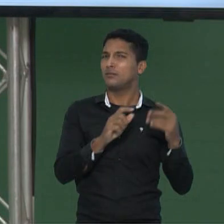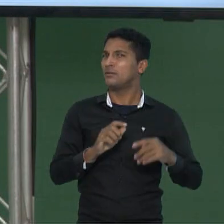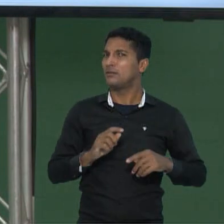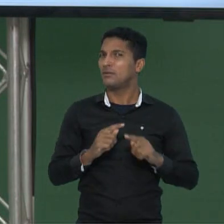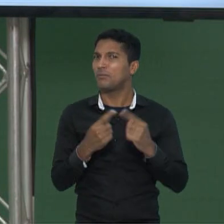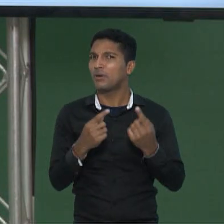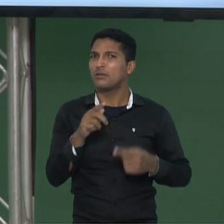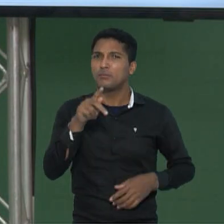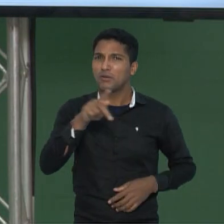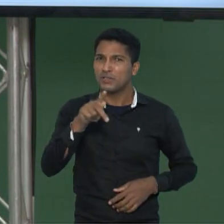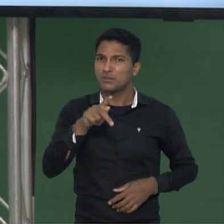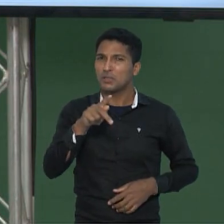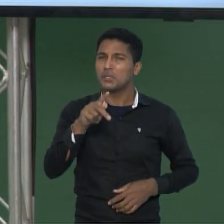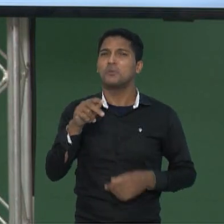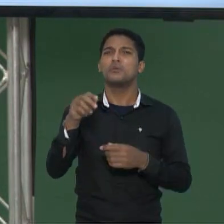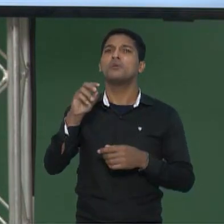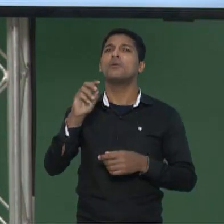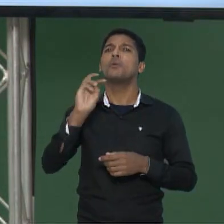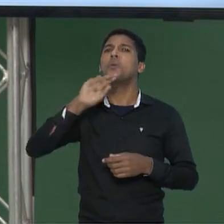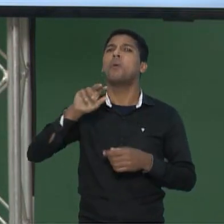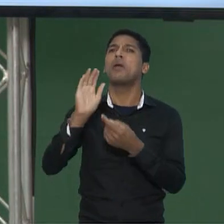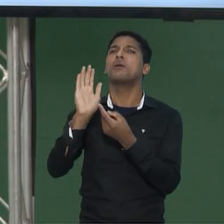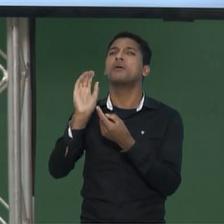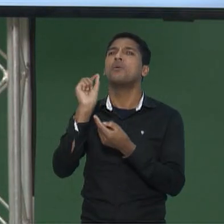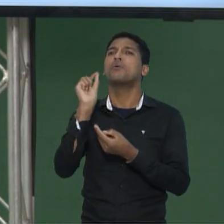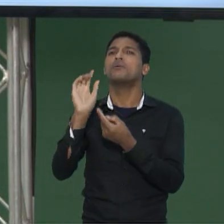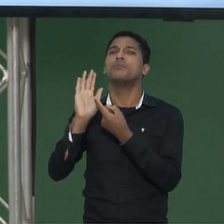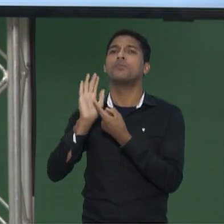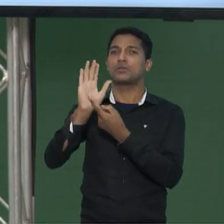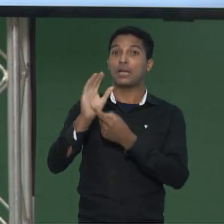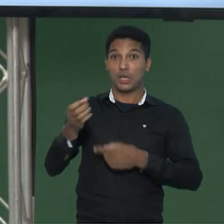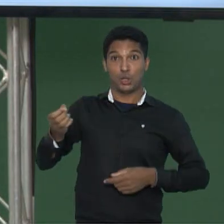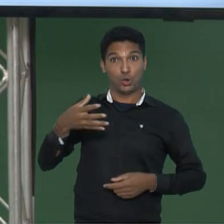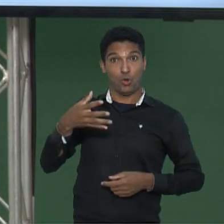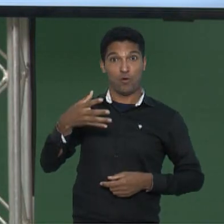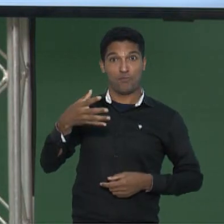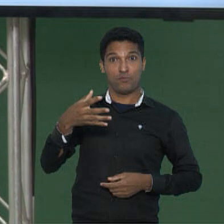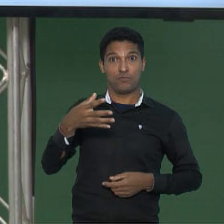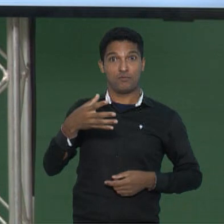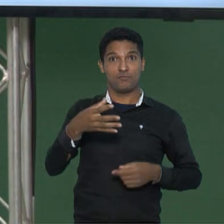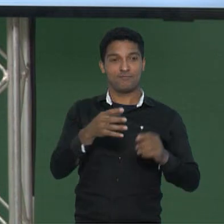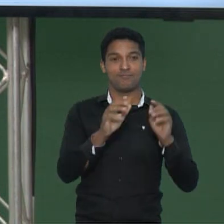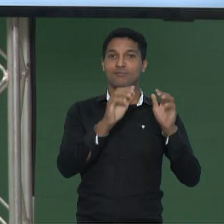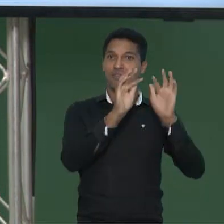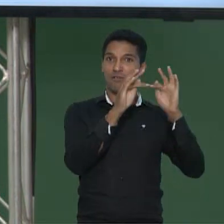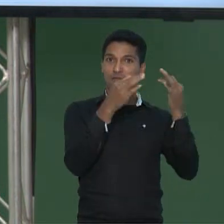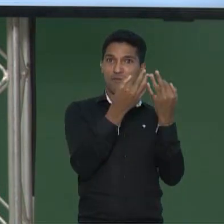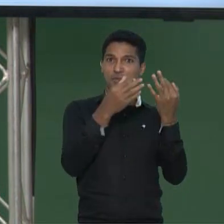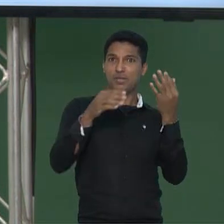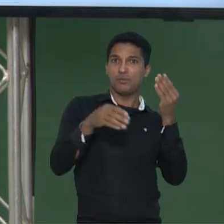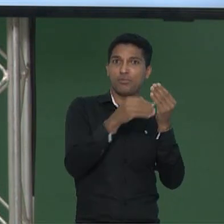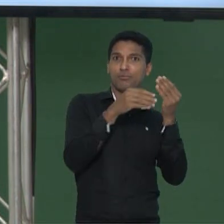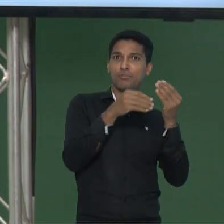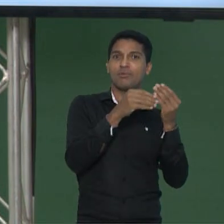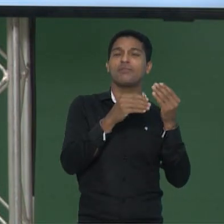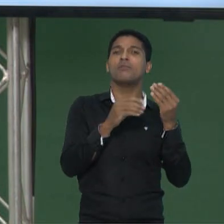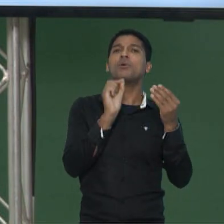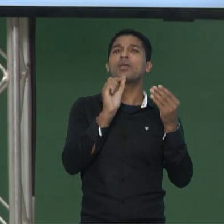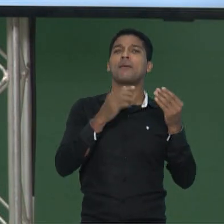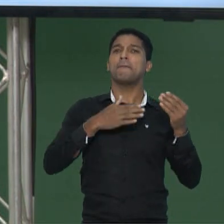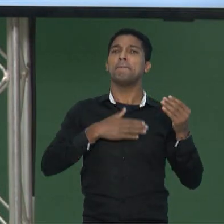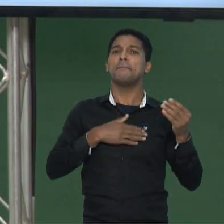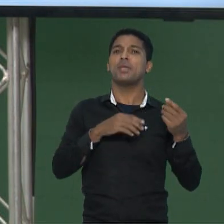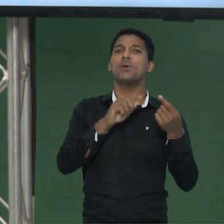apresentar novos membros da família? Aí nós estaríamos falando sobre os nomes, dizendo quem é o meu irmão, a minha